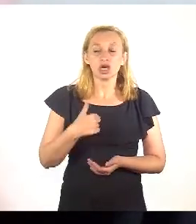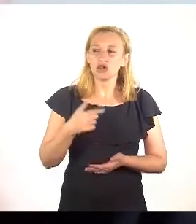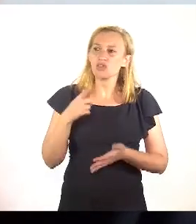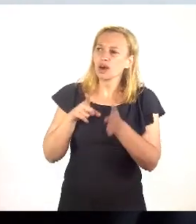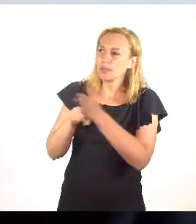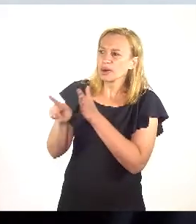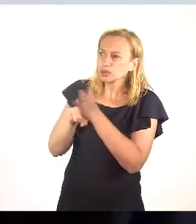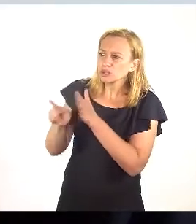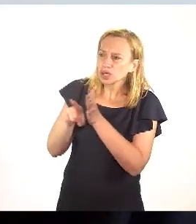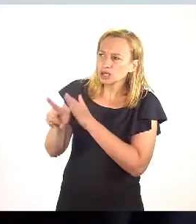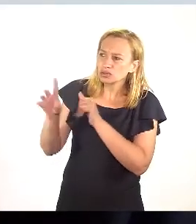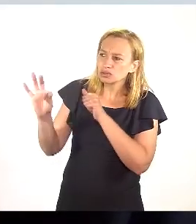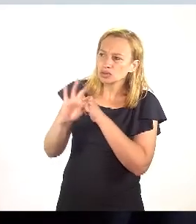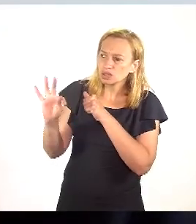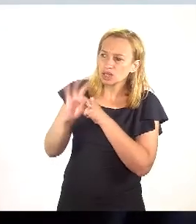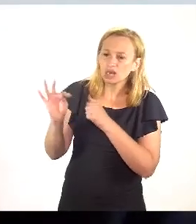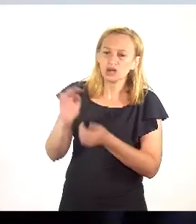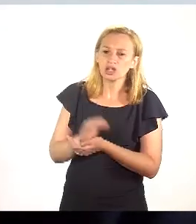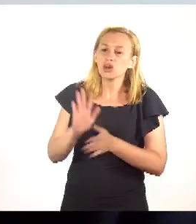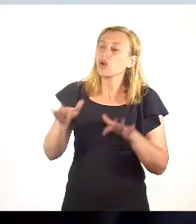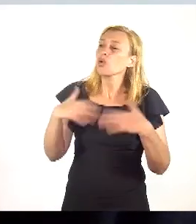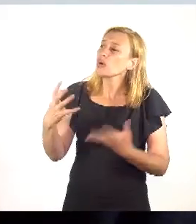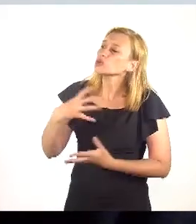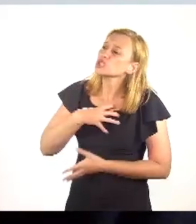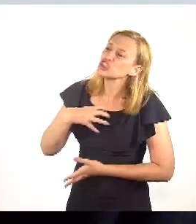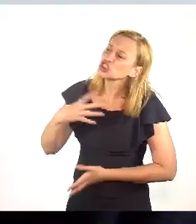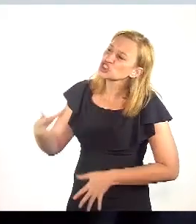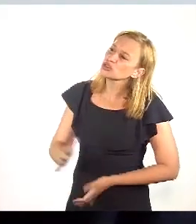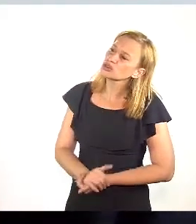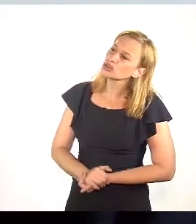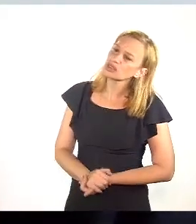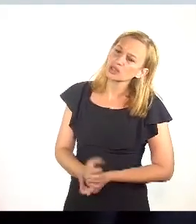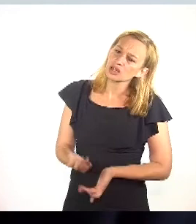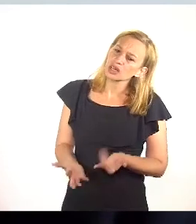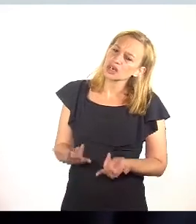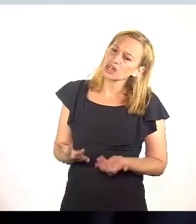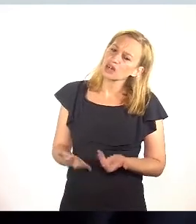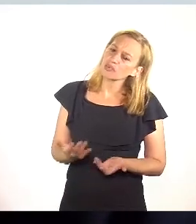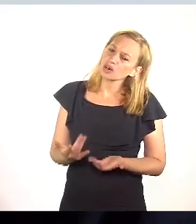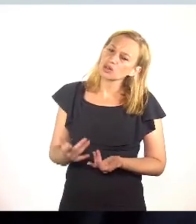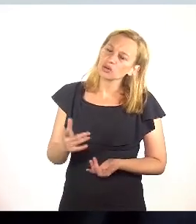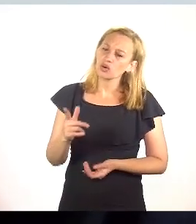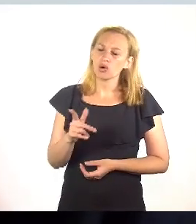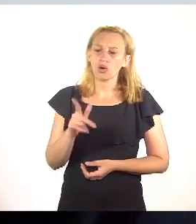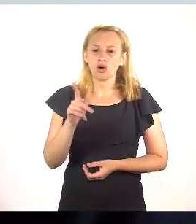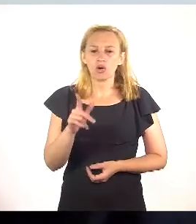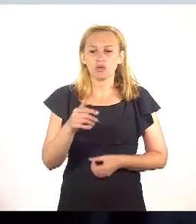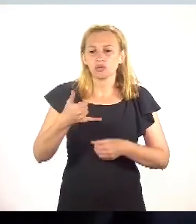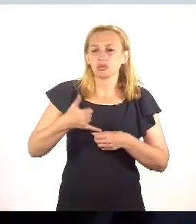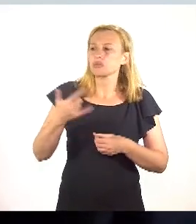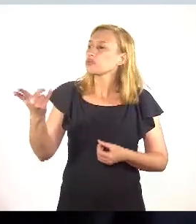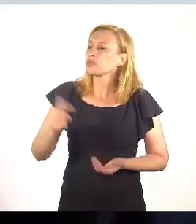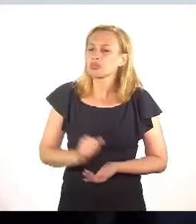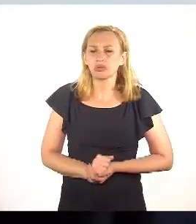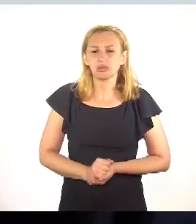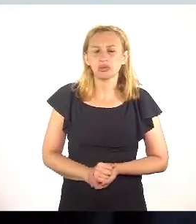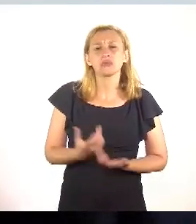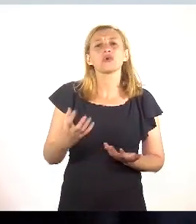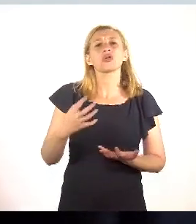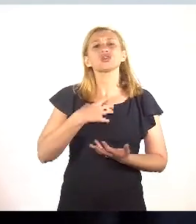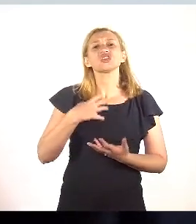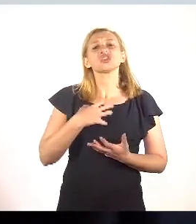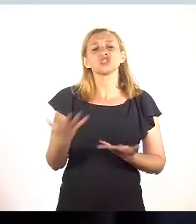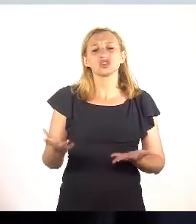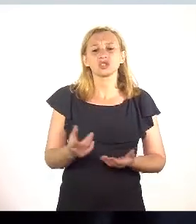técnico, na época, né, mais experiente, qual o sentido de estar queimando aquele combustível ali, porque aquilo é gás, né? Eu vim de família pobre, eu sabia